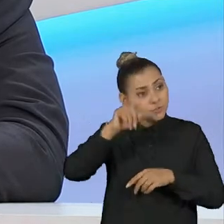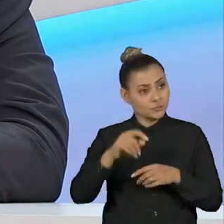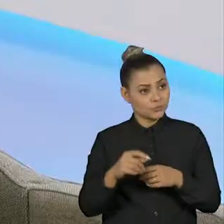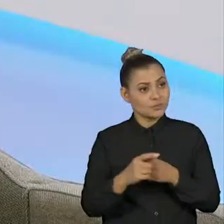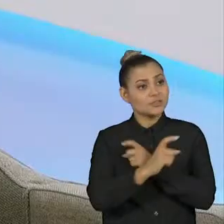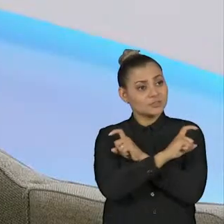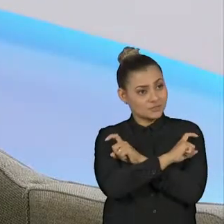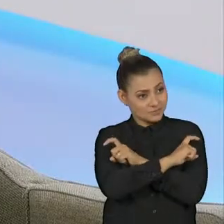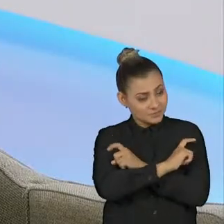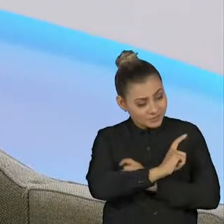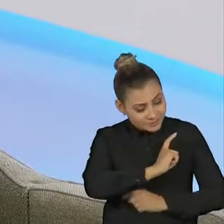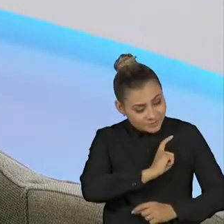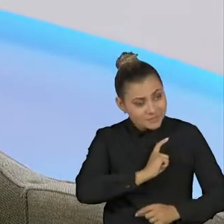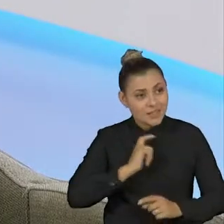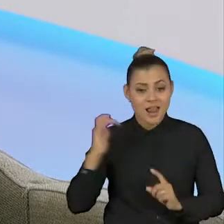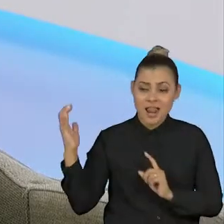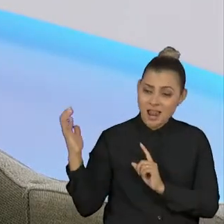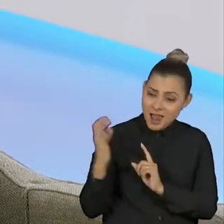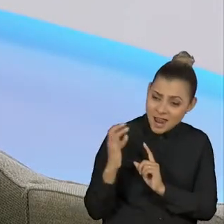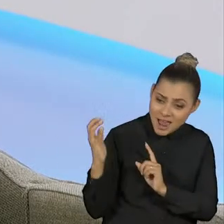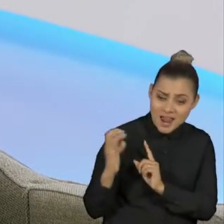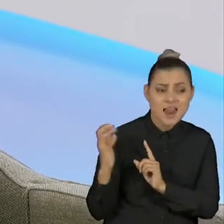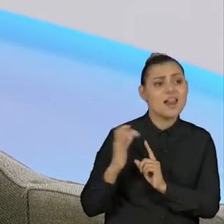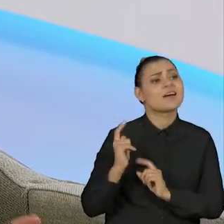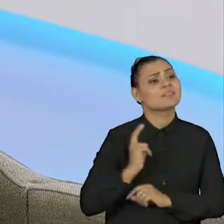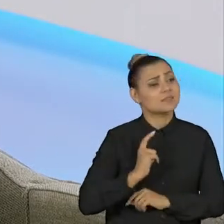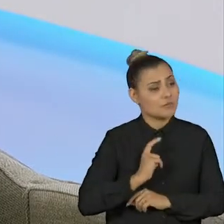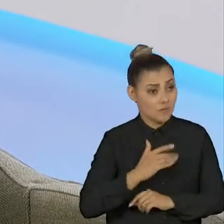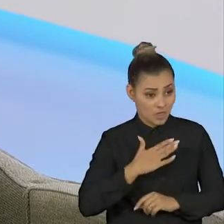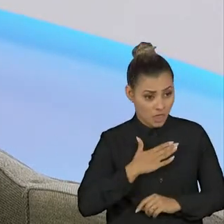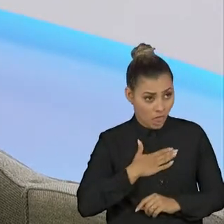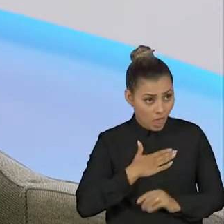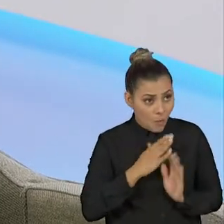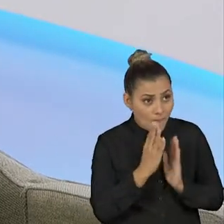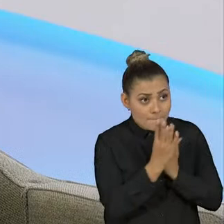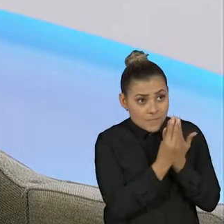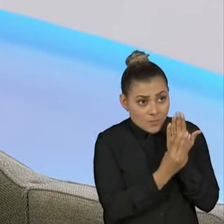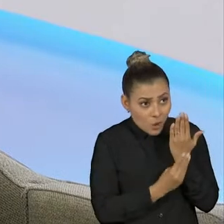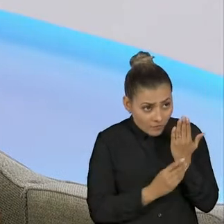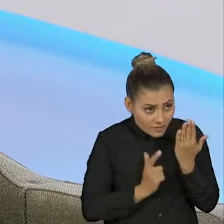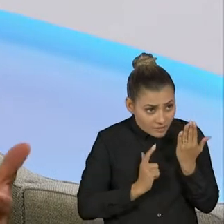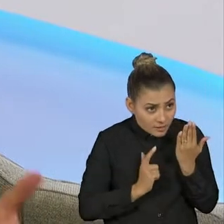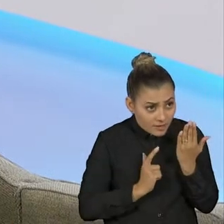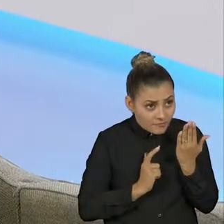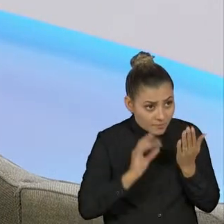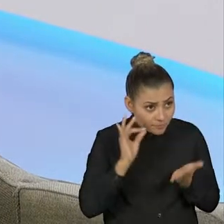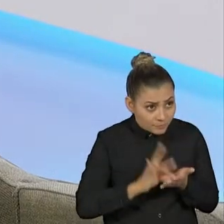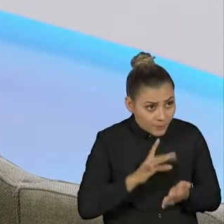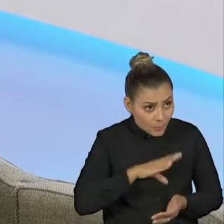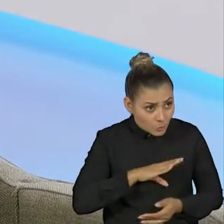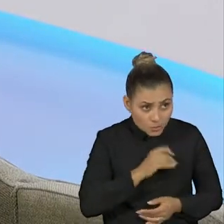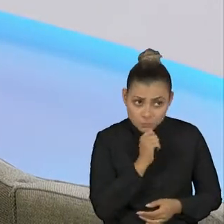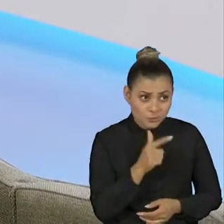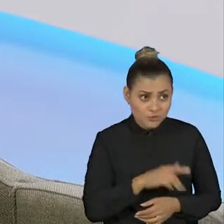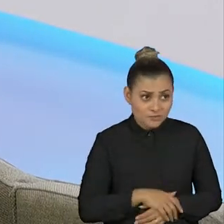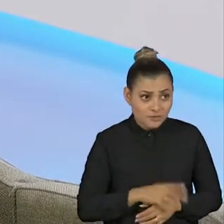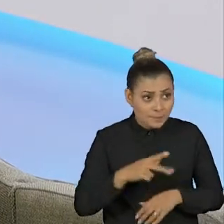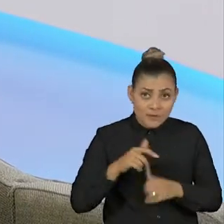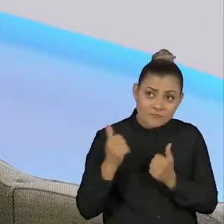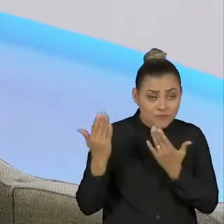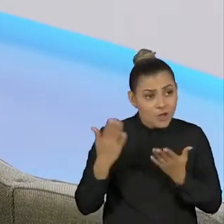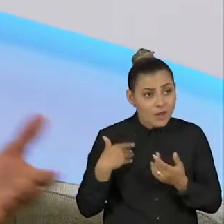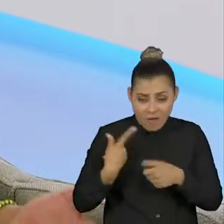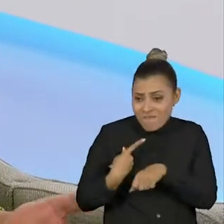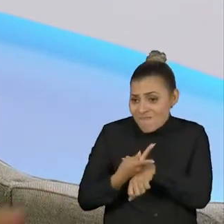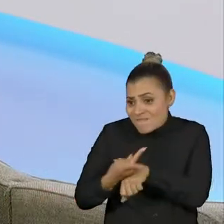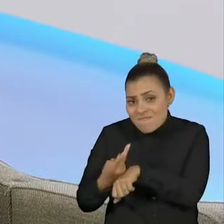discuto isso e eu não tive bibliografia em língua portuguesa para fazer isso. Tive que me